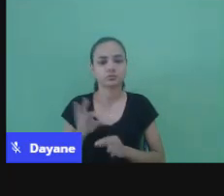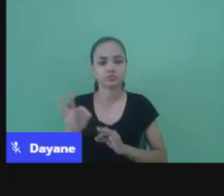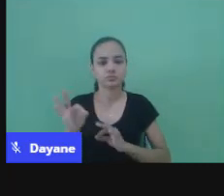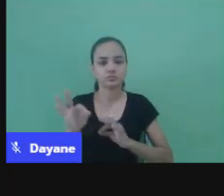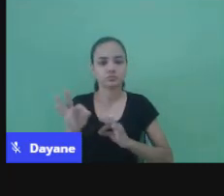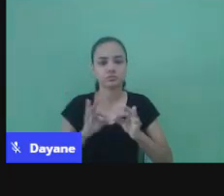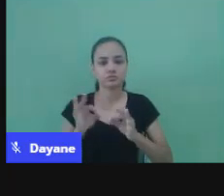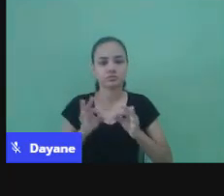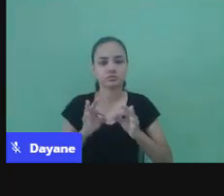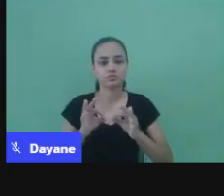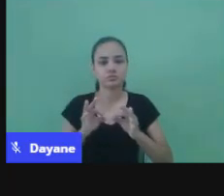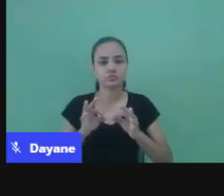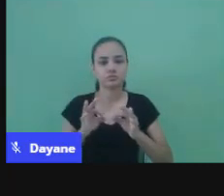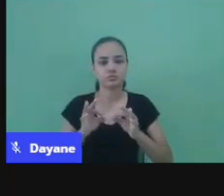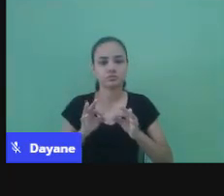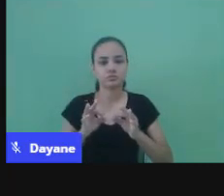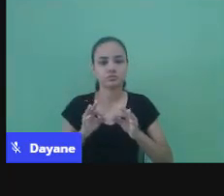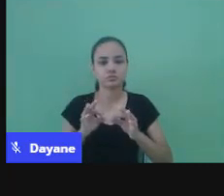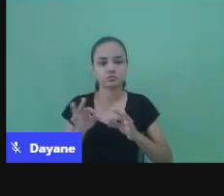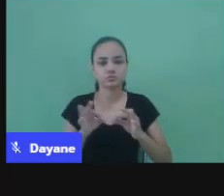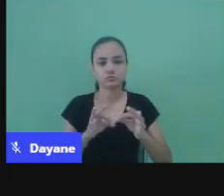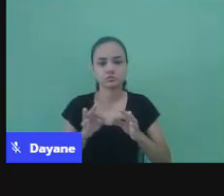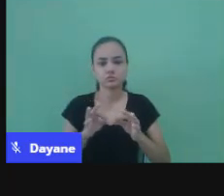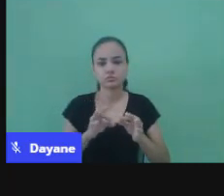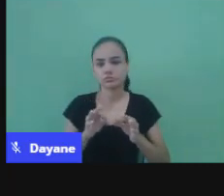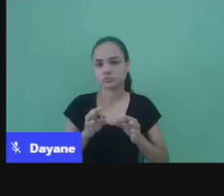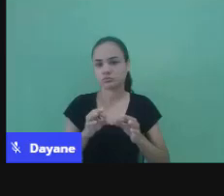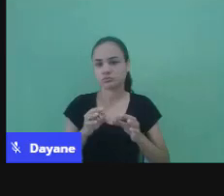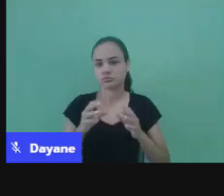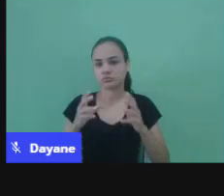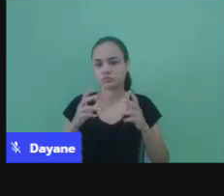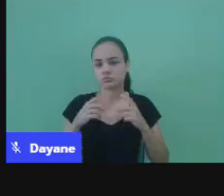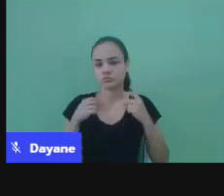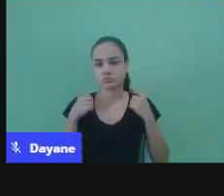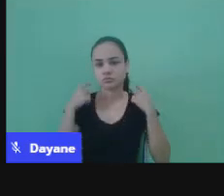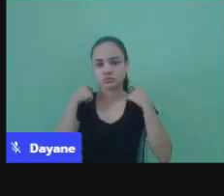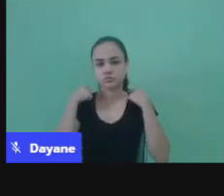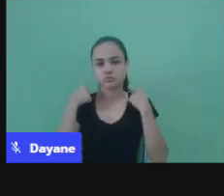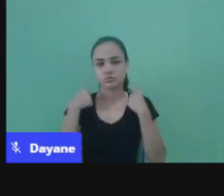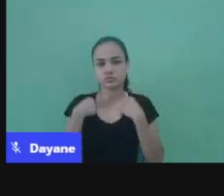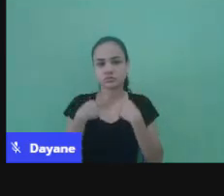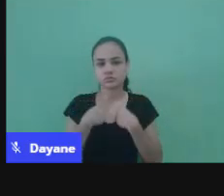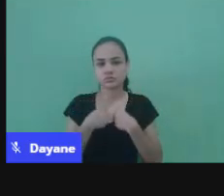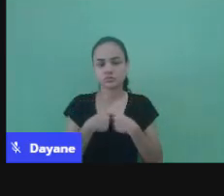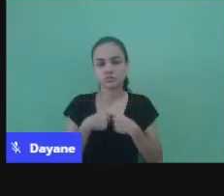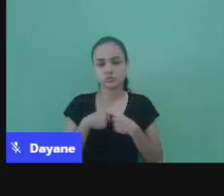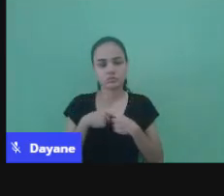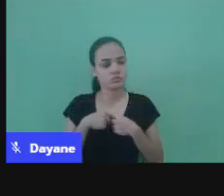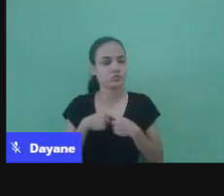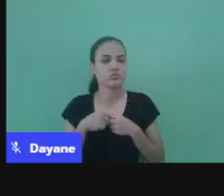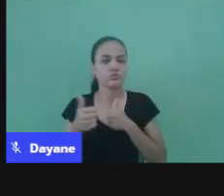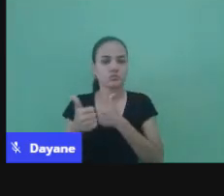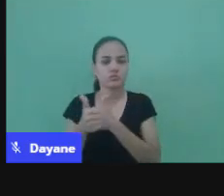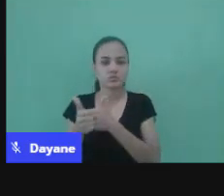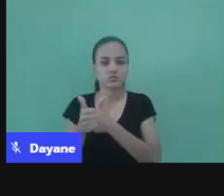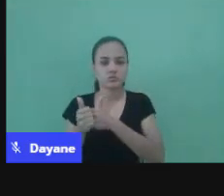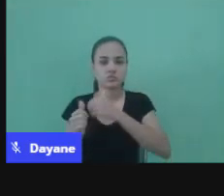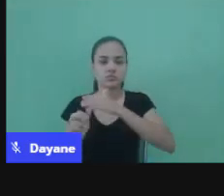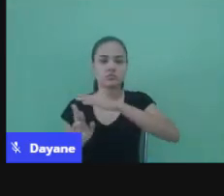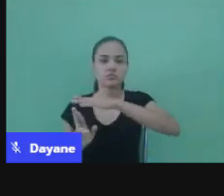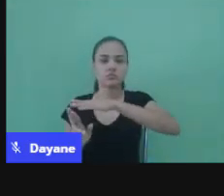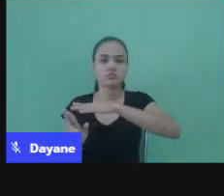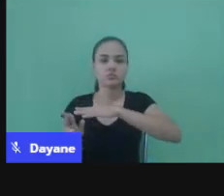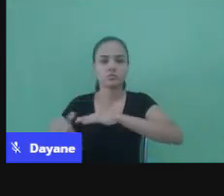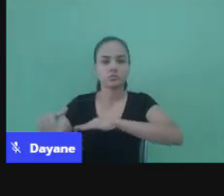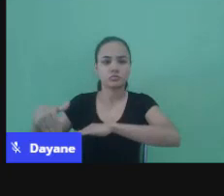com a rodovia. Vocês podem ver aqui a equipe colocando um colar sobre um tamanduá-bandeira perto da rodovia. Tem até,